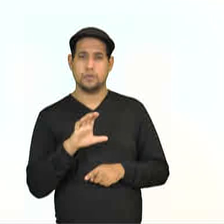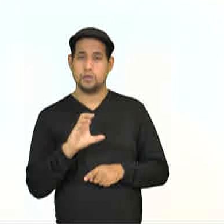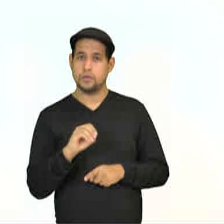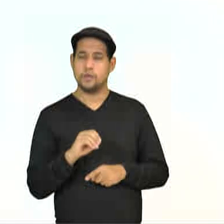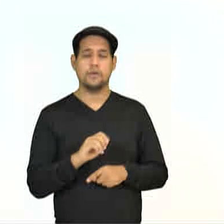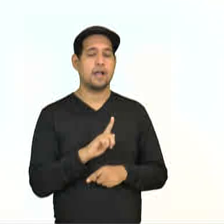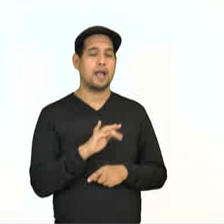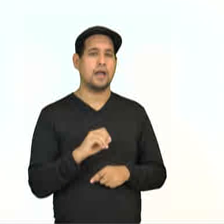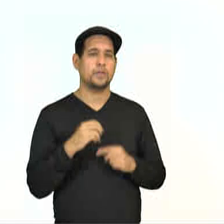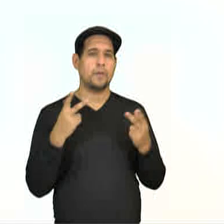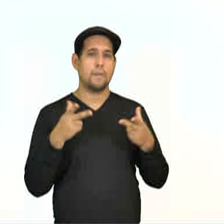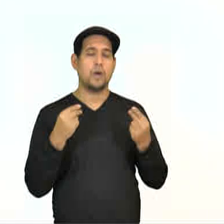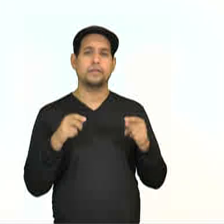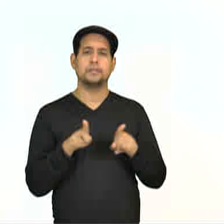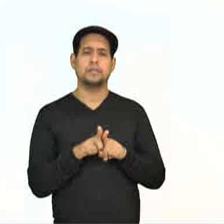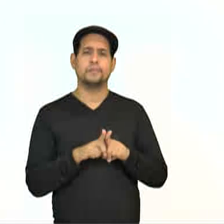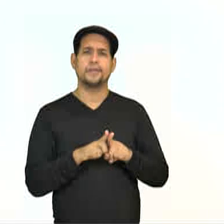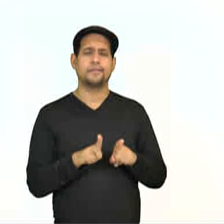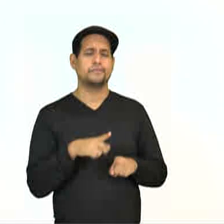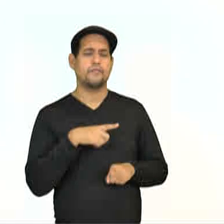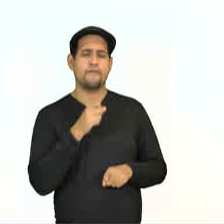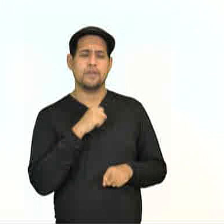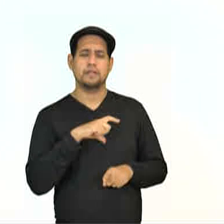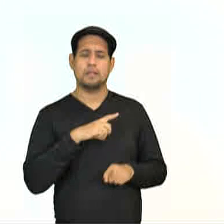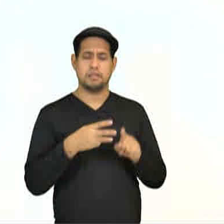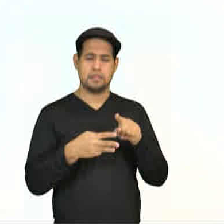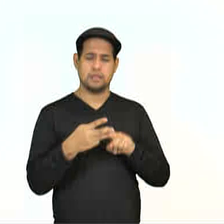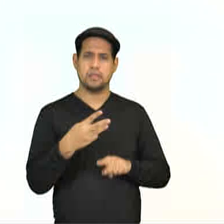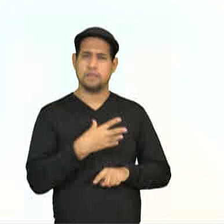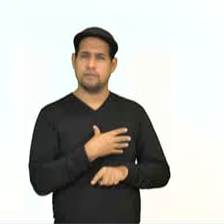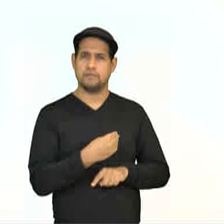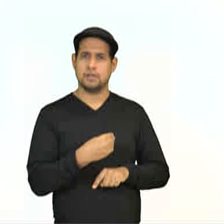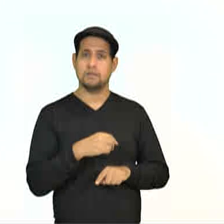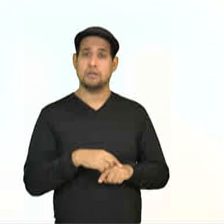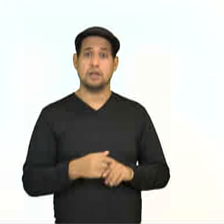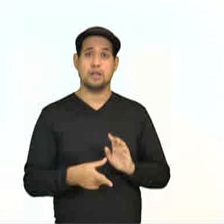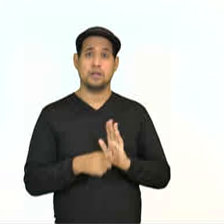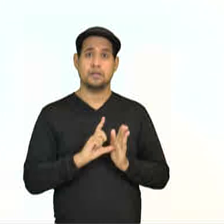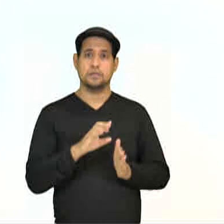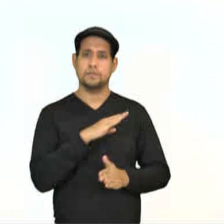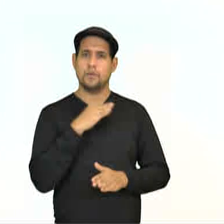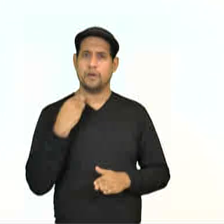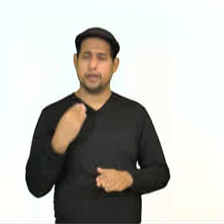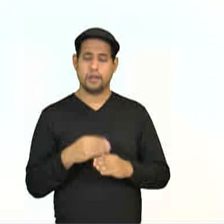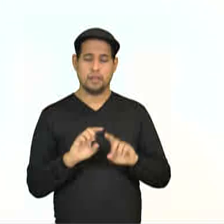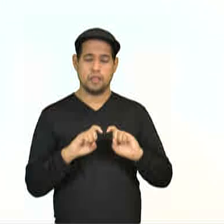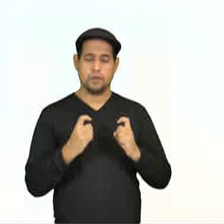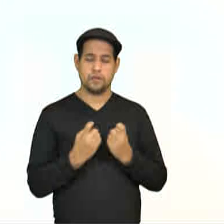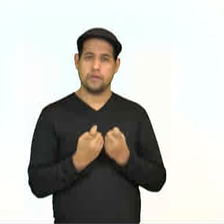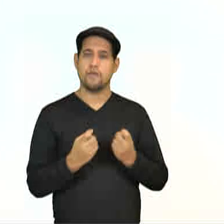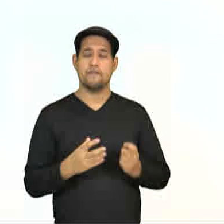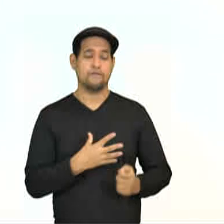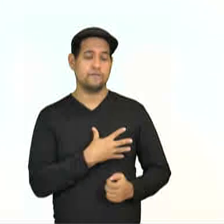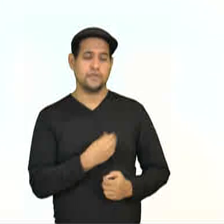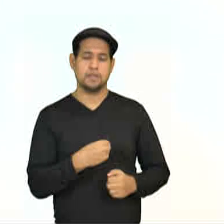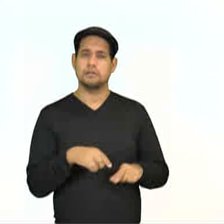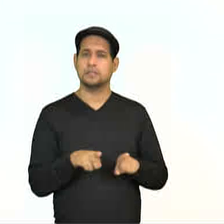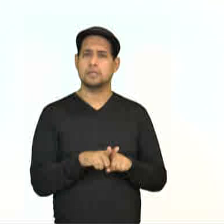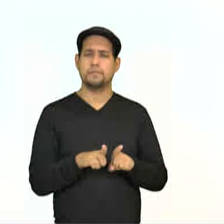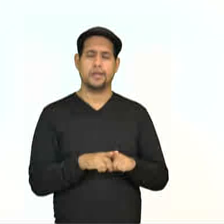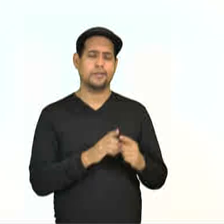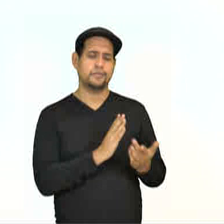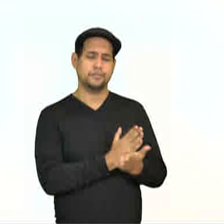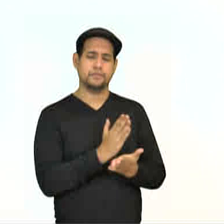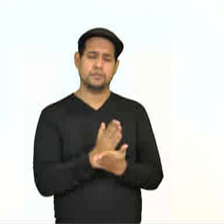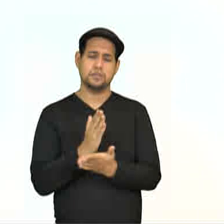uma vez um velho moleiro que tinha 3 filhos. Antes de morrer, reuniu os seus filhos e, diante deles, dividiu